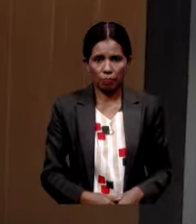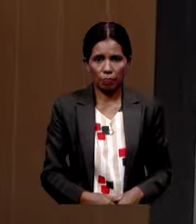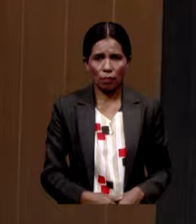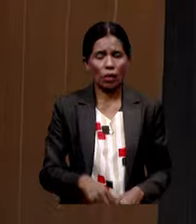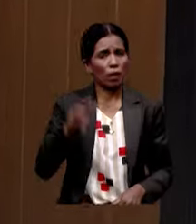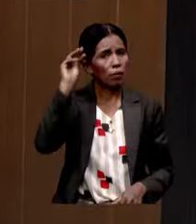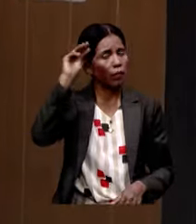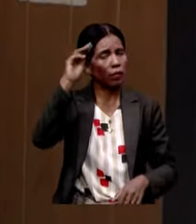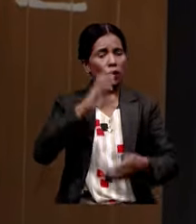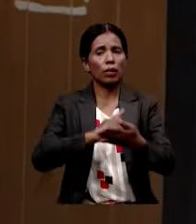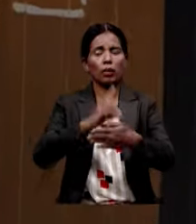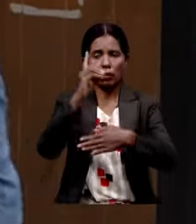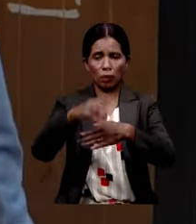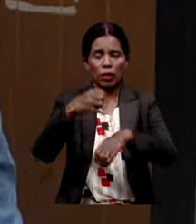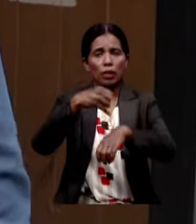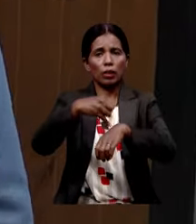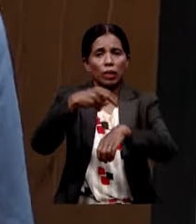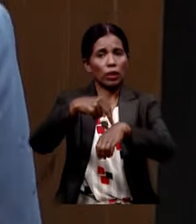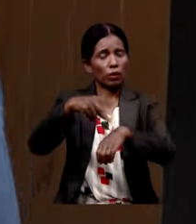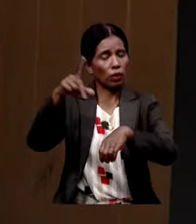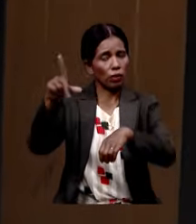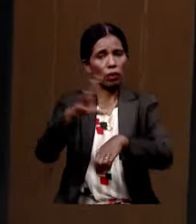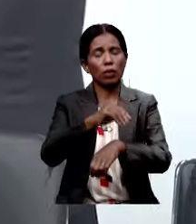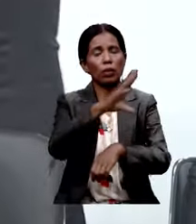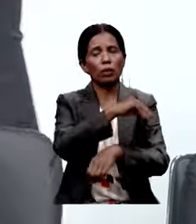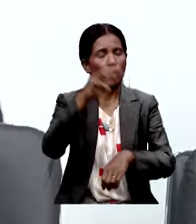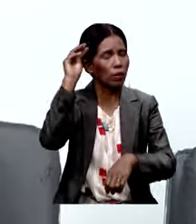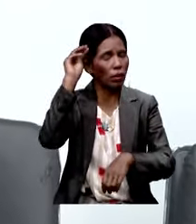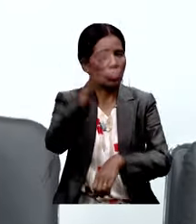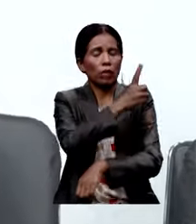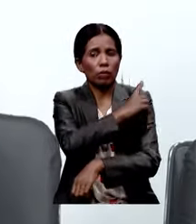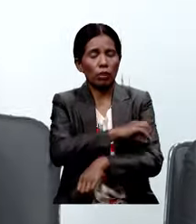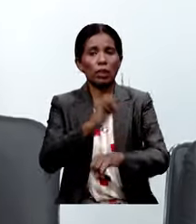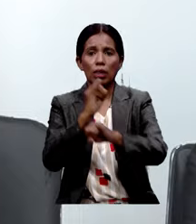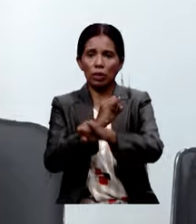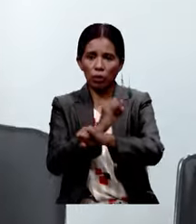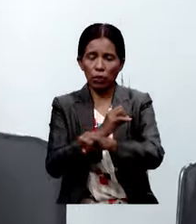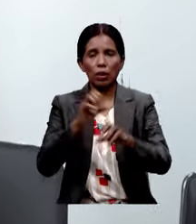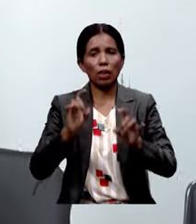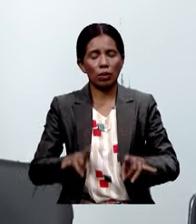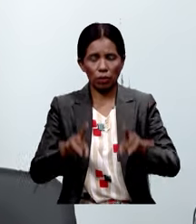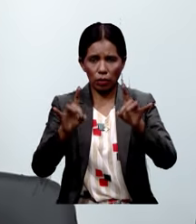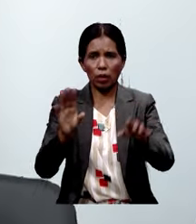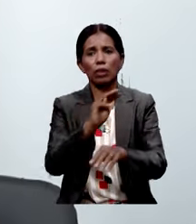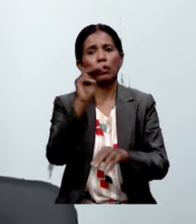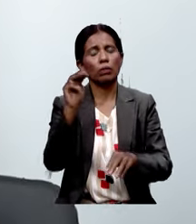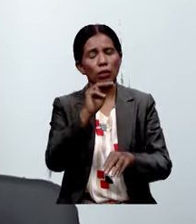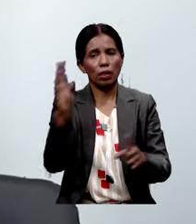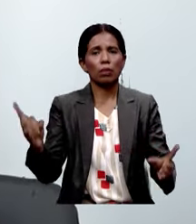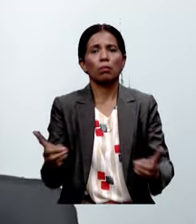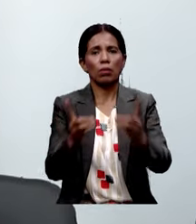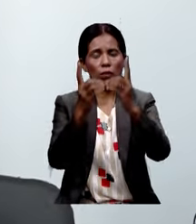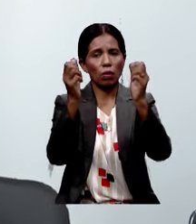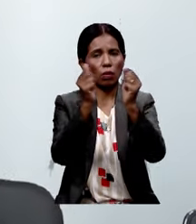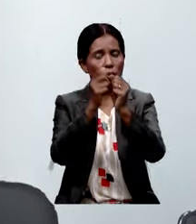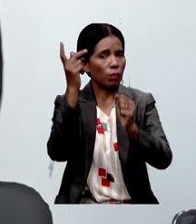Ministro de Desenvolvimento Internacional Pacífico, no Ministro da Defesa e Indústria Austrália, segundo a Neha Surumal, o primeiro-ministro,